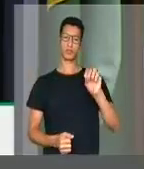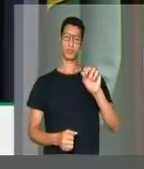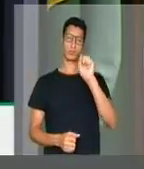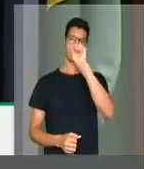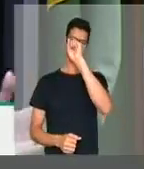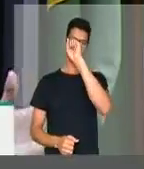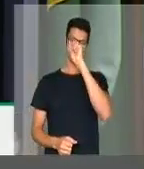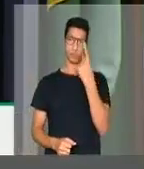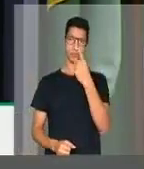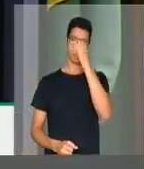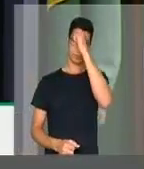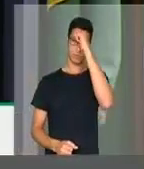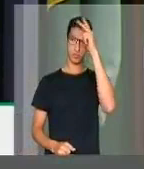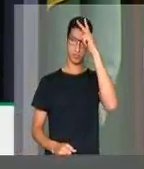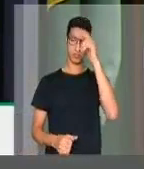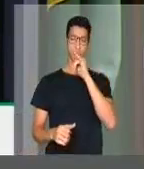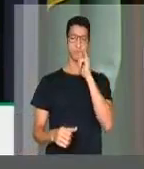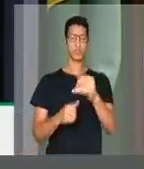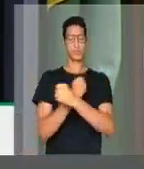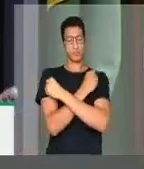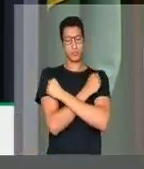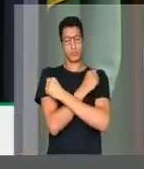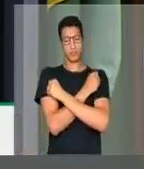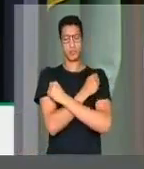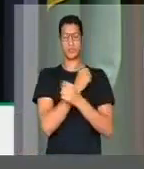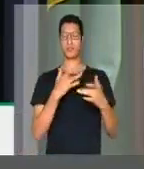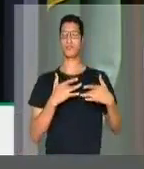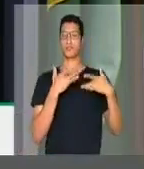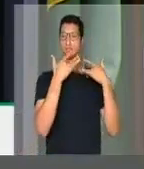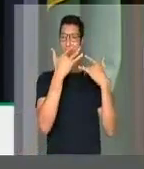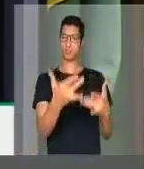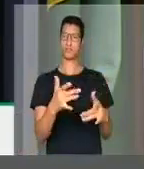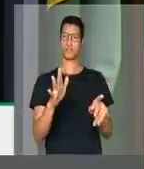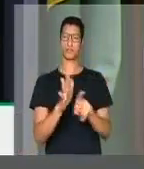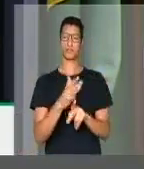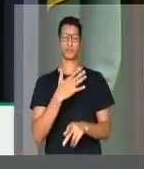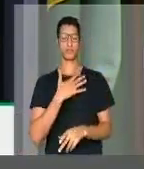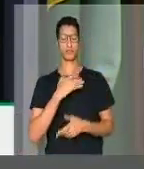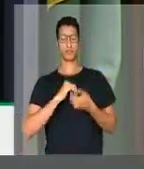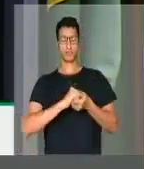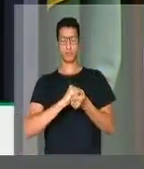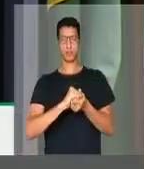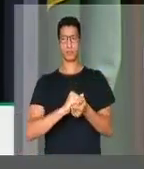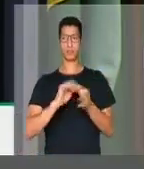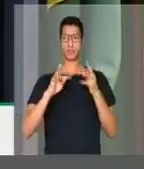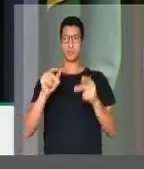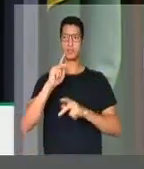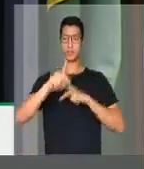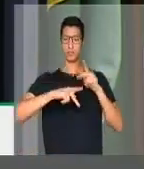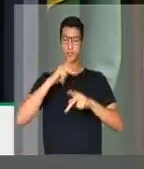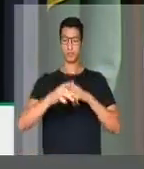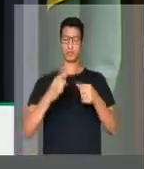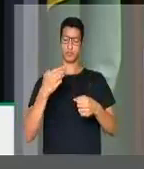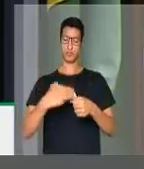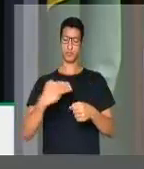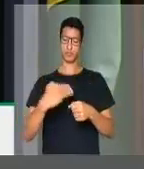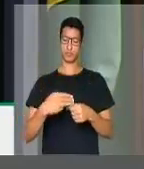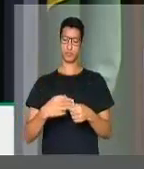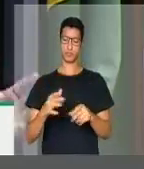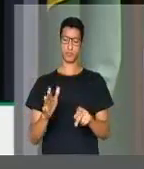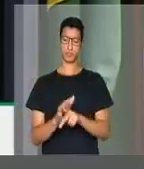prefeito transmitir o meu abraço minha confraternização minha saudação a toda a população do município